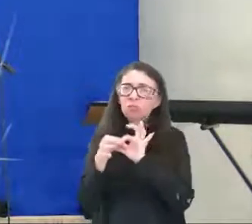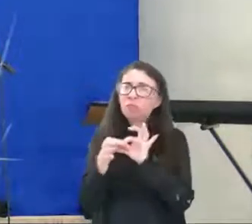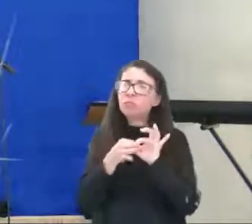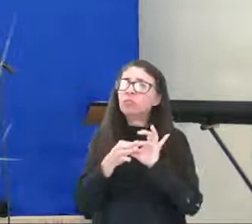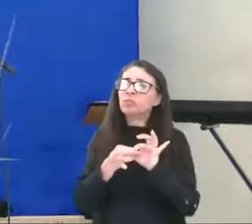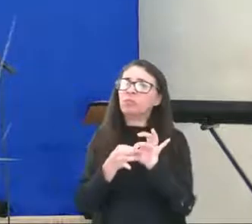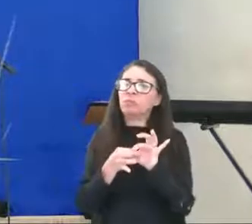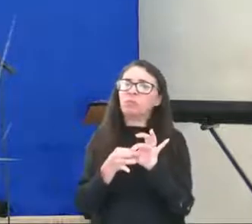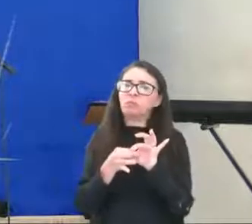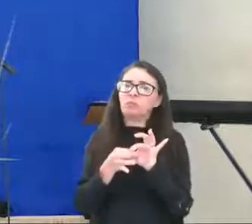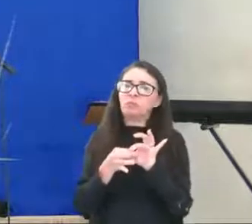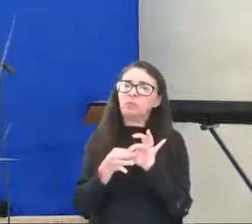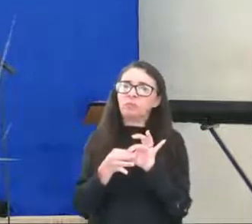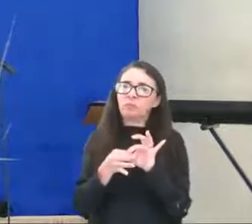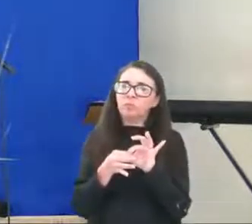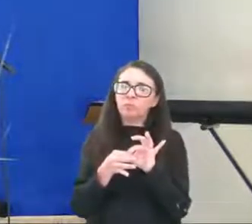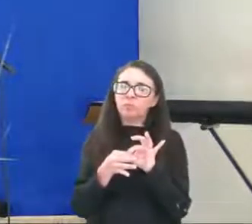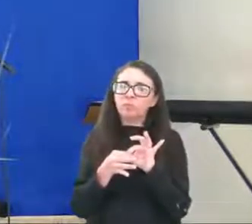aprouve.